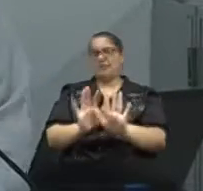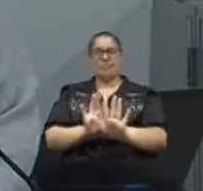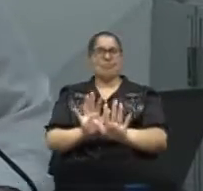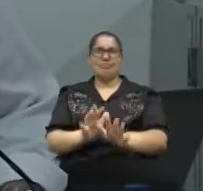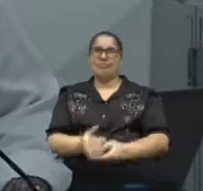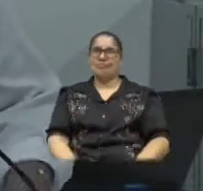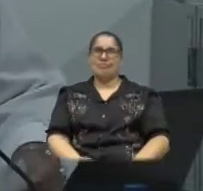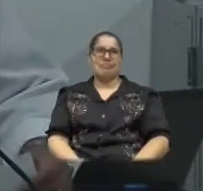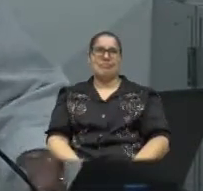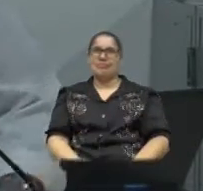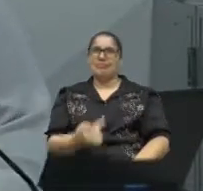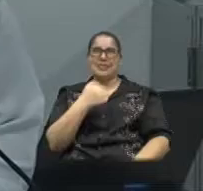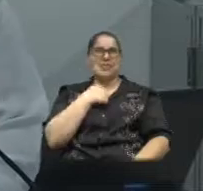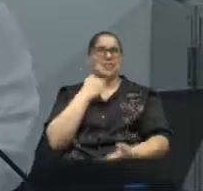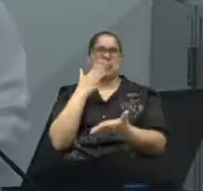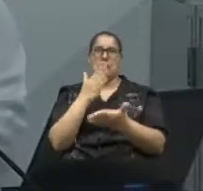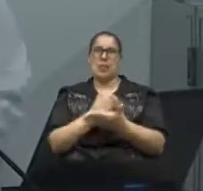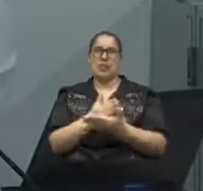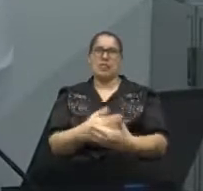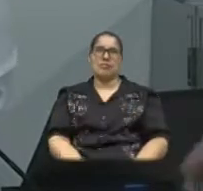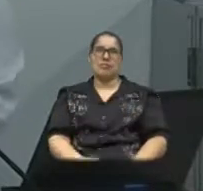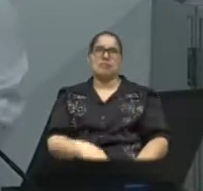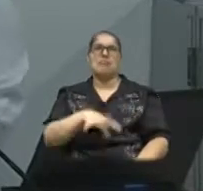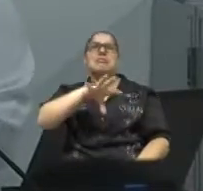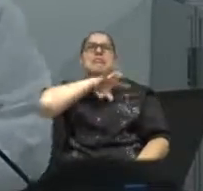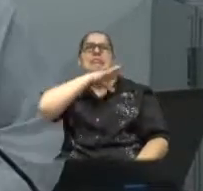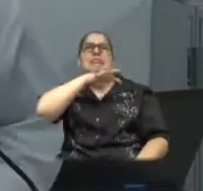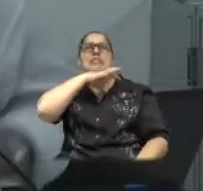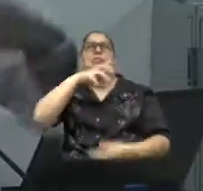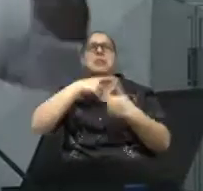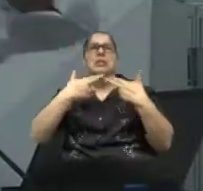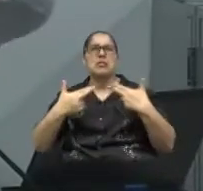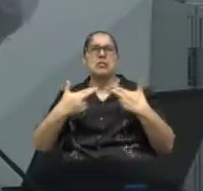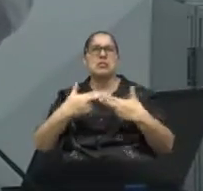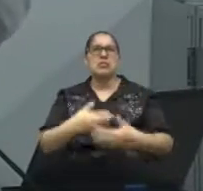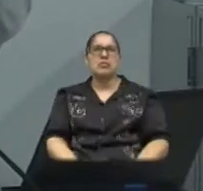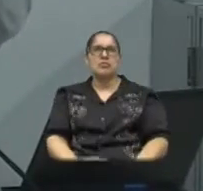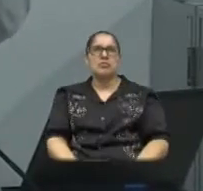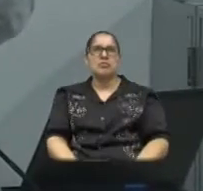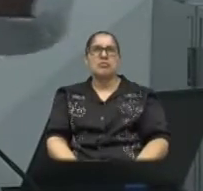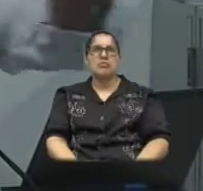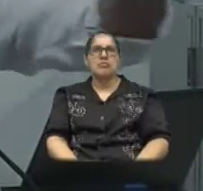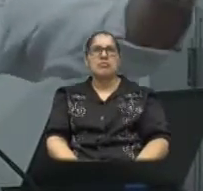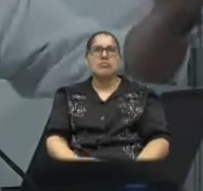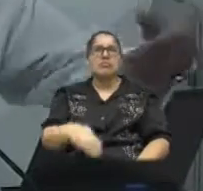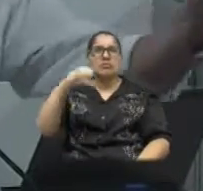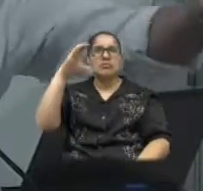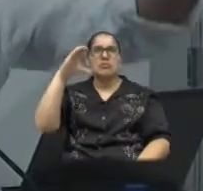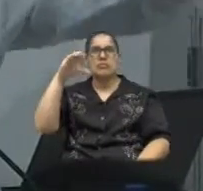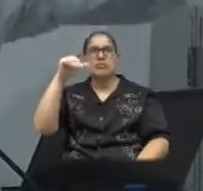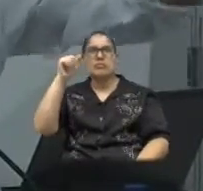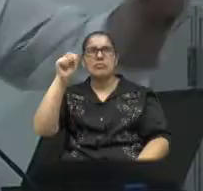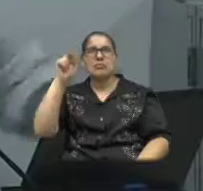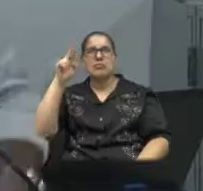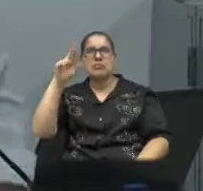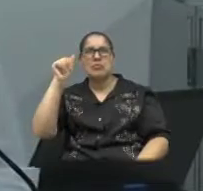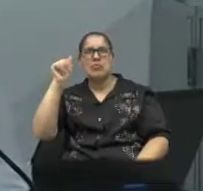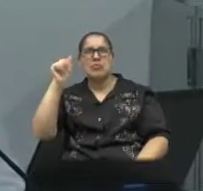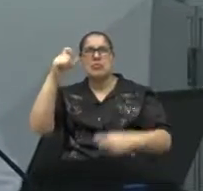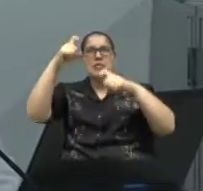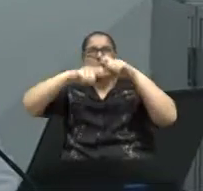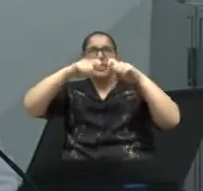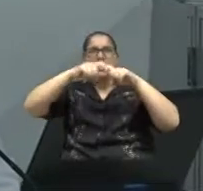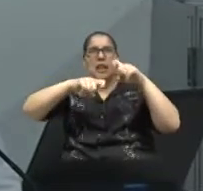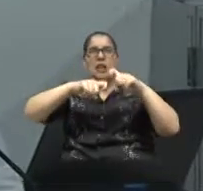Eu vou parar de mostrar. O Lemão quer que mostre o animal. Tem um animal, uma cabra aqui, ó. Aqui em cima, aqui tem uma cabra. Também sexo oral e sexo anal